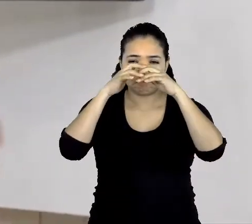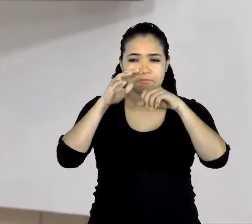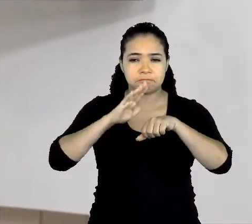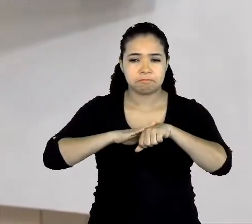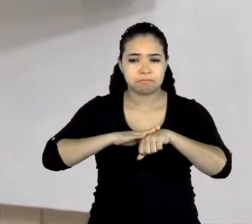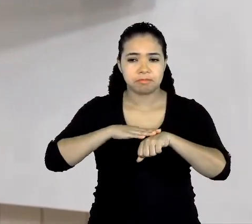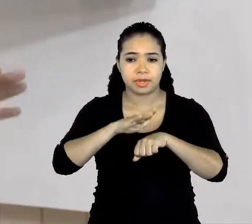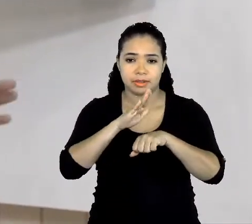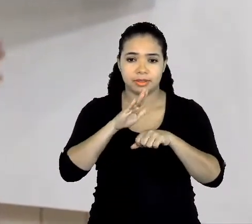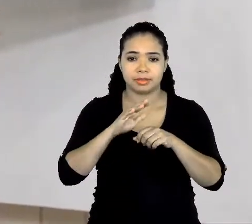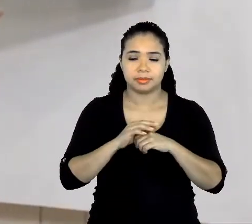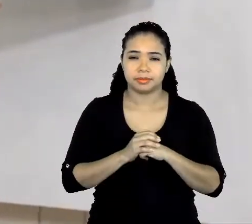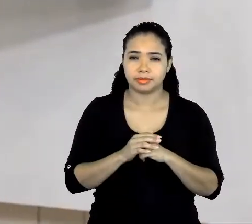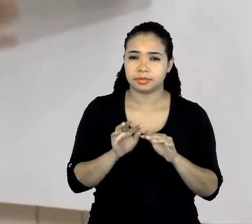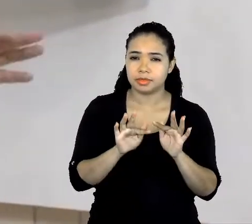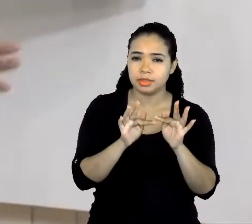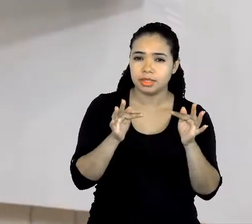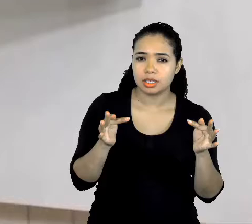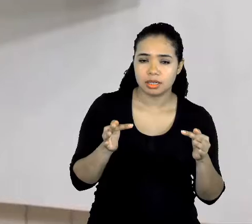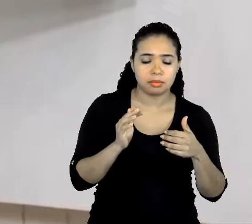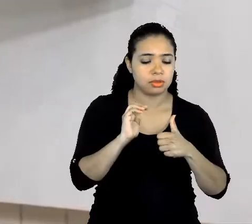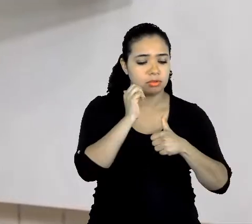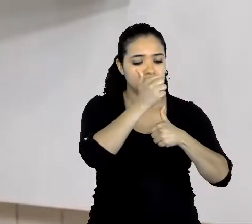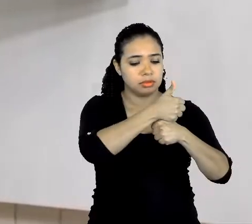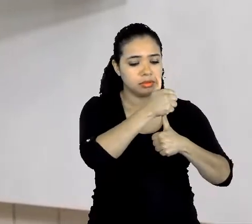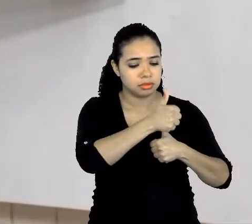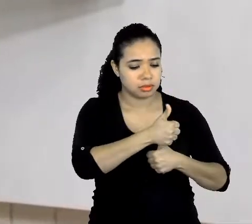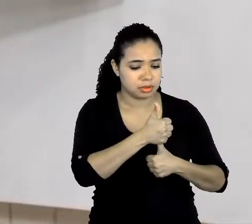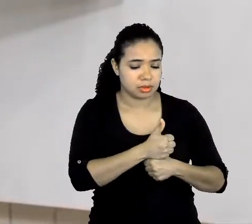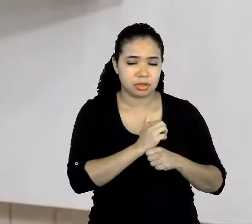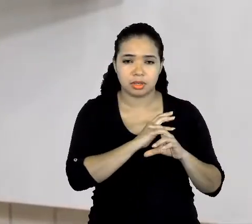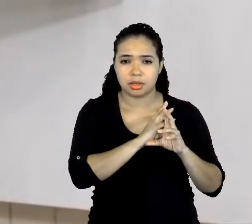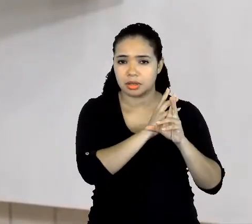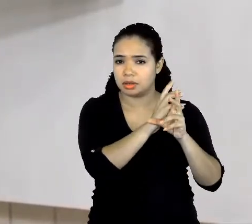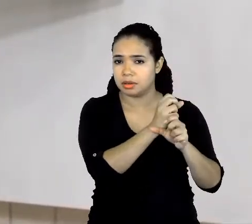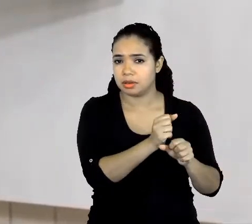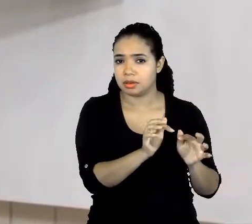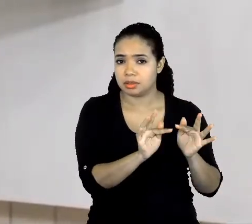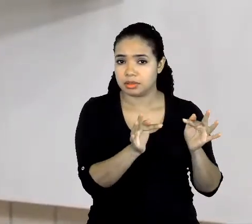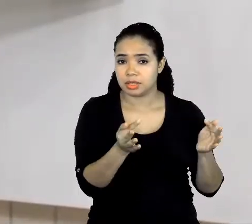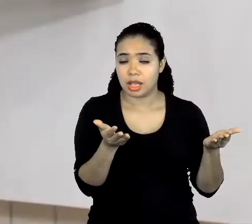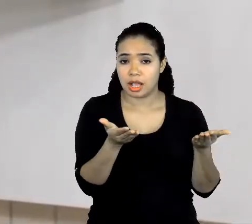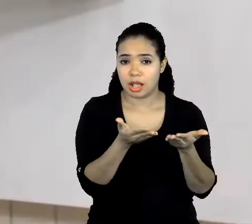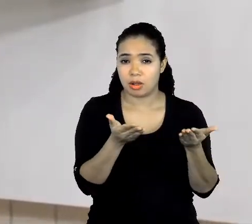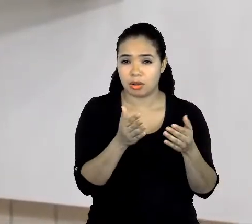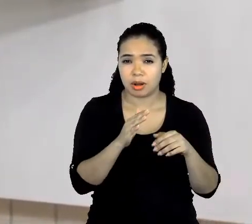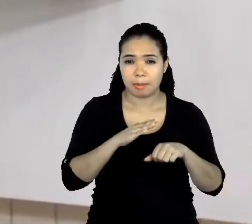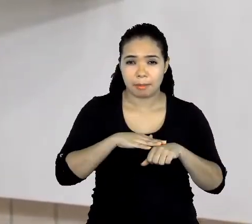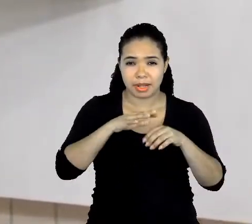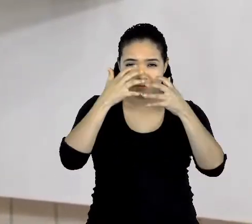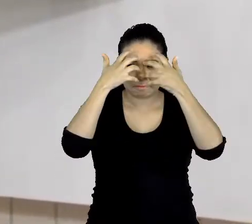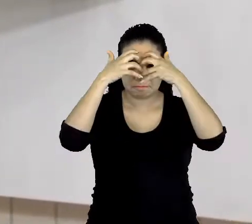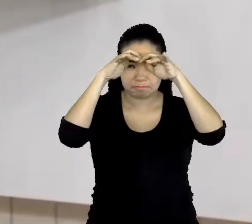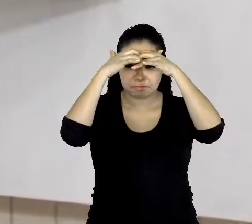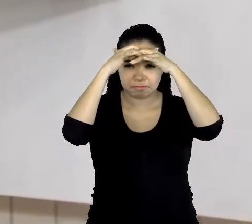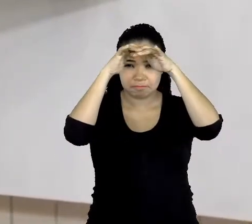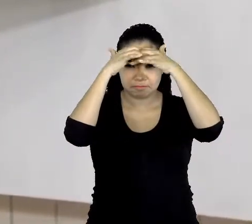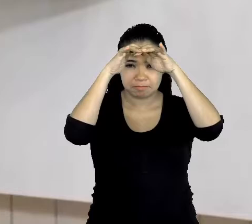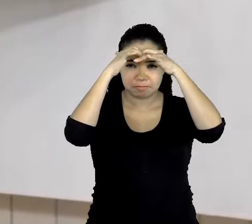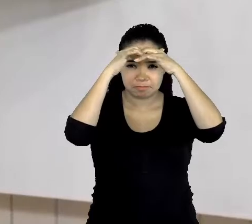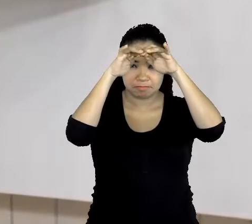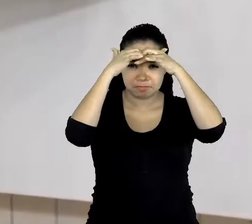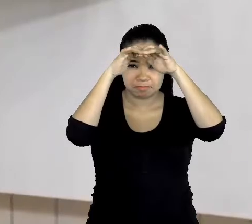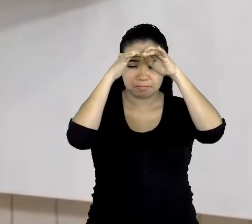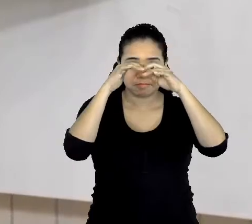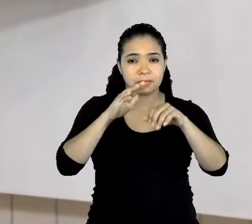Aqui, simples substituição e cálculos singelos. Agora nós vamos usar um pouquinho mais de neurônio para deixar as coisas até